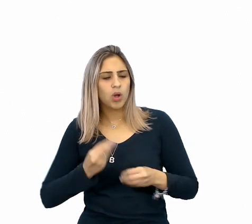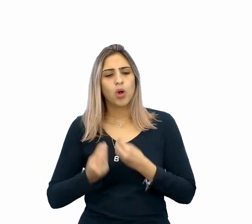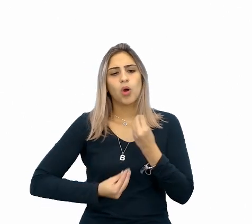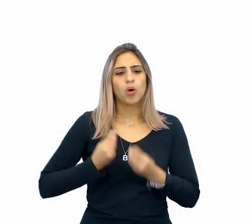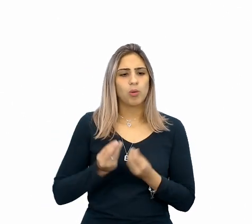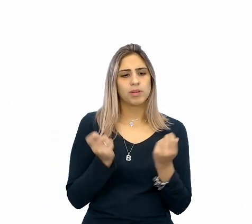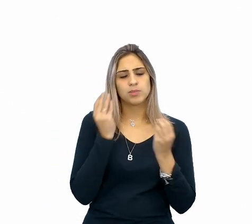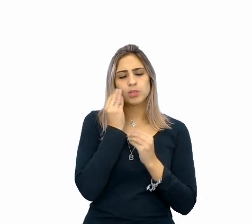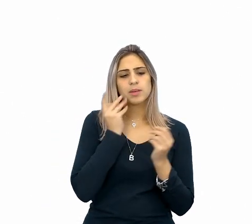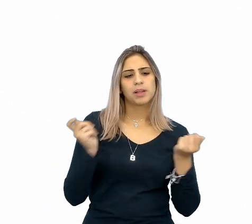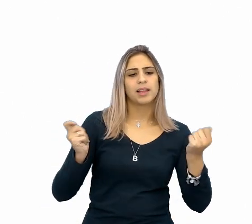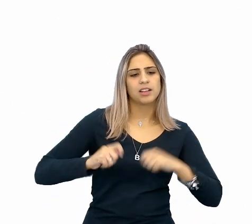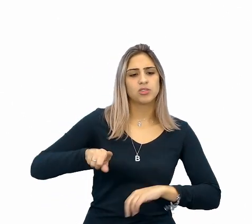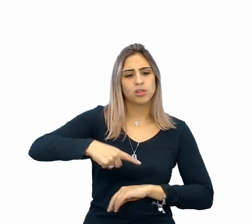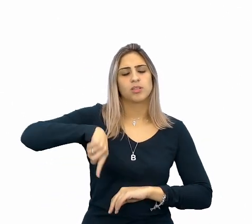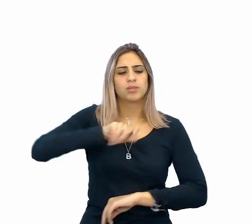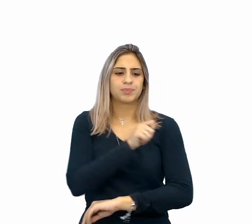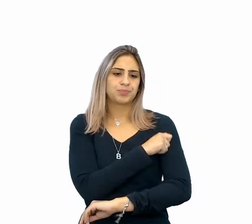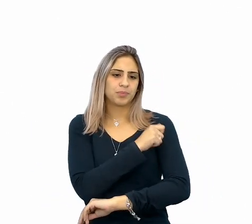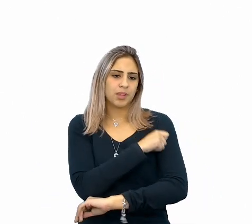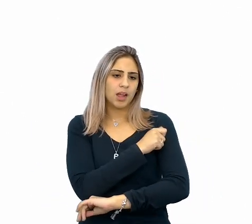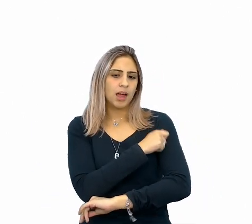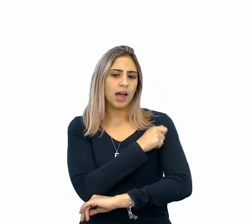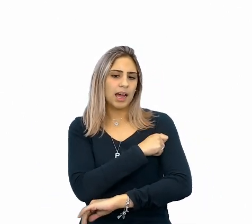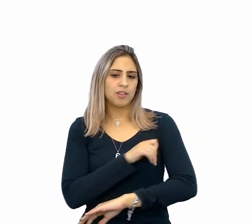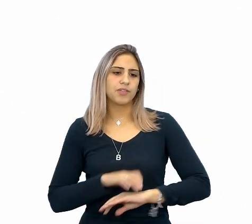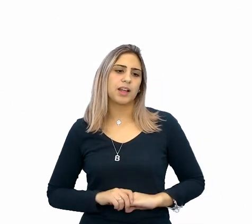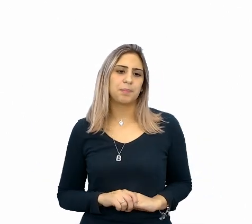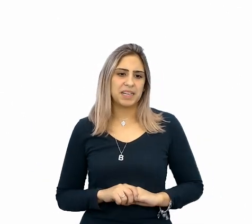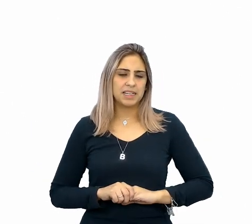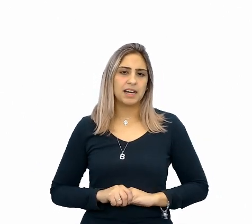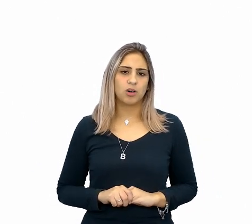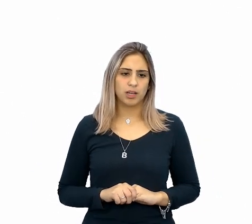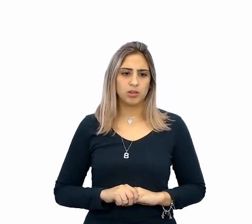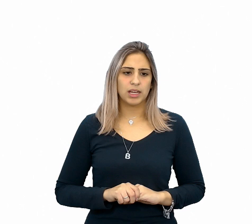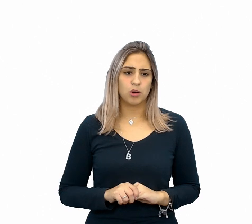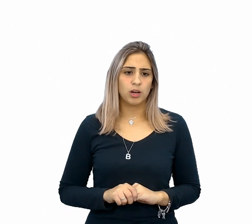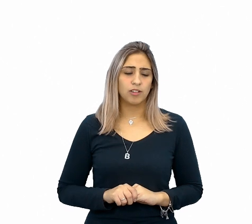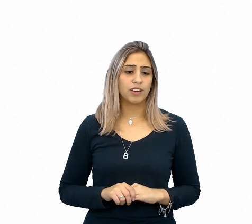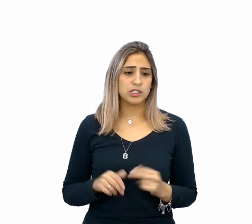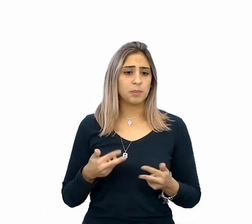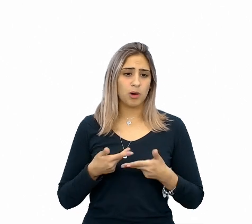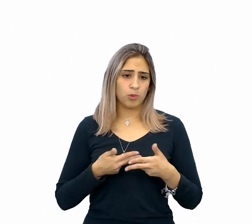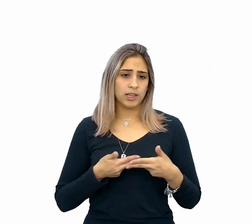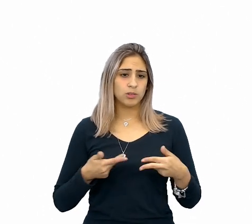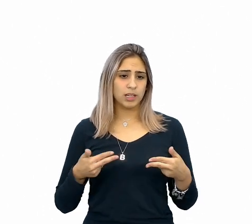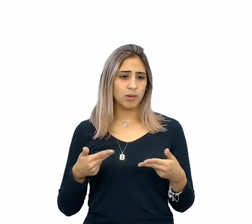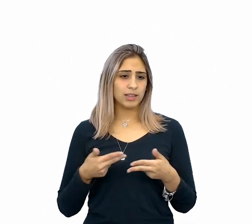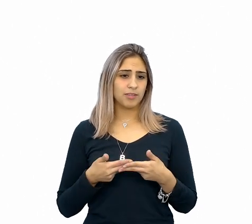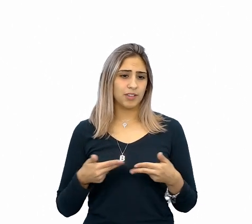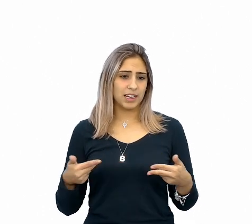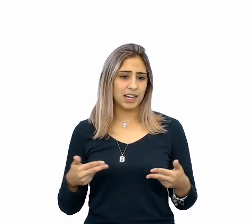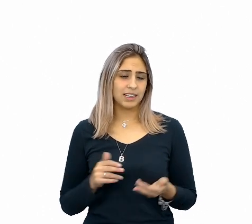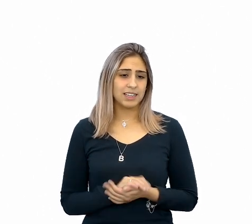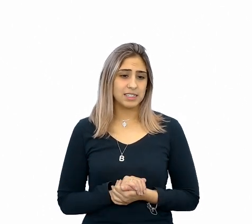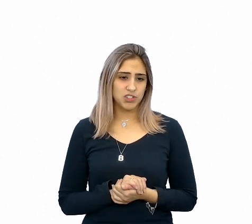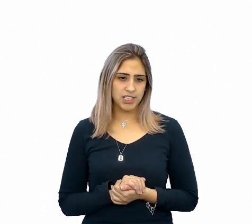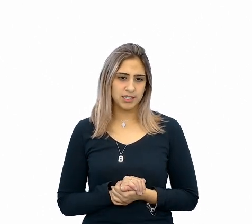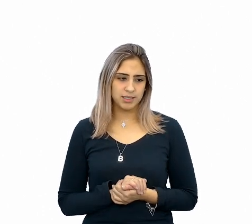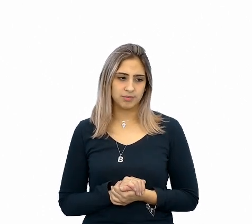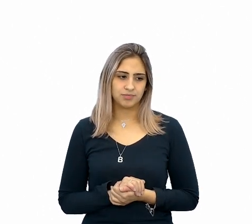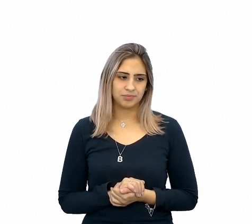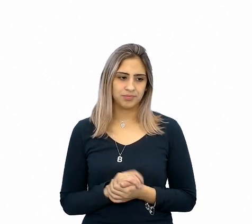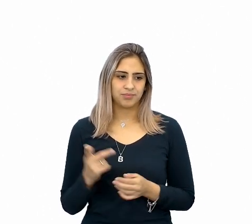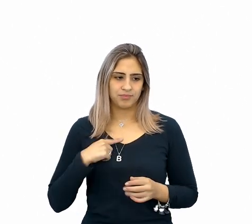as possibilidades dos estudantes. Então, há quem já possa escrever com autonomia, há aqueles estudantes que vão precisar trabalhar em